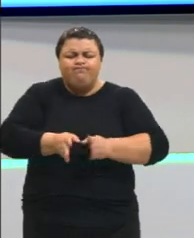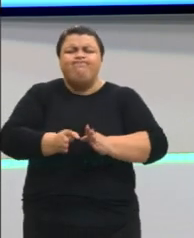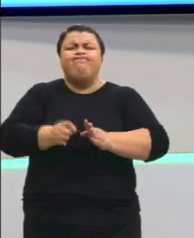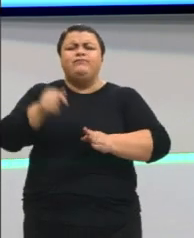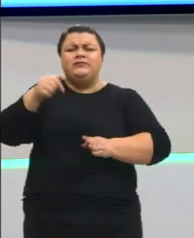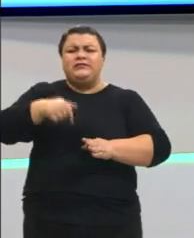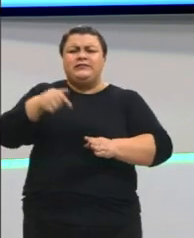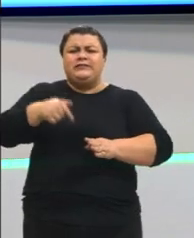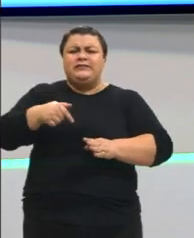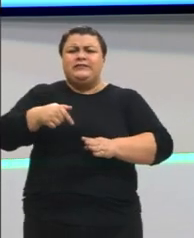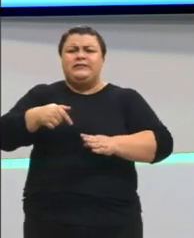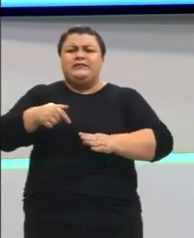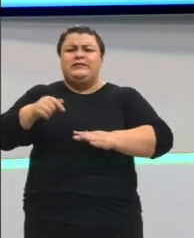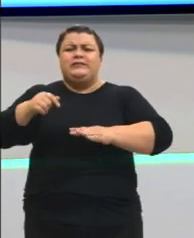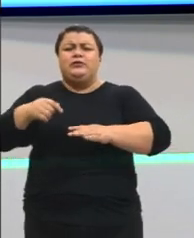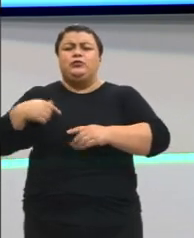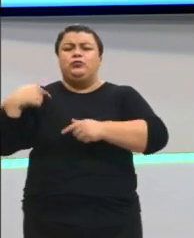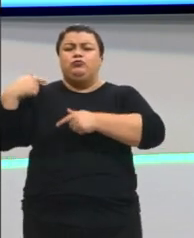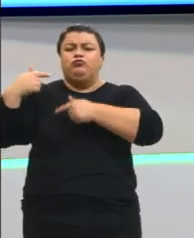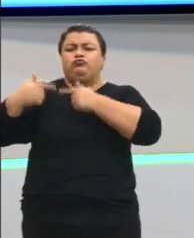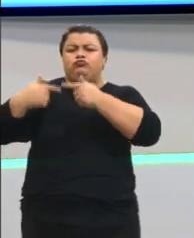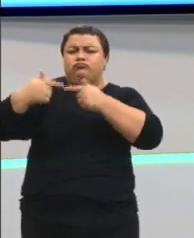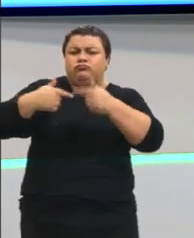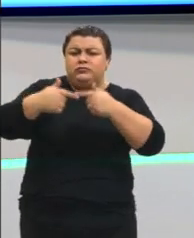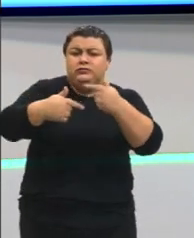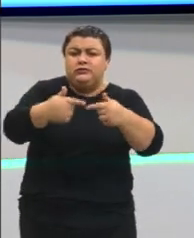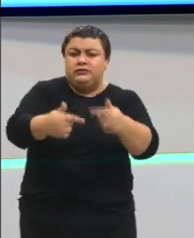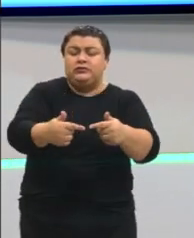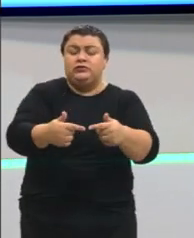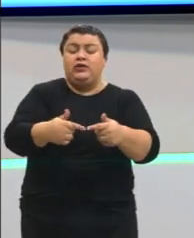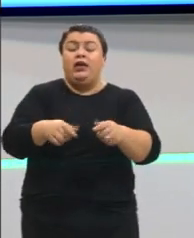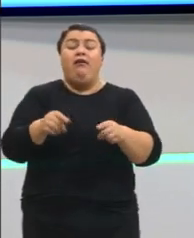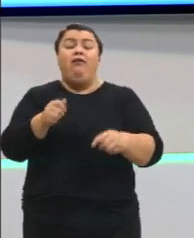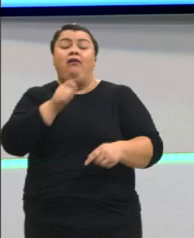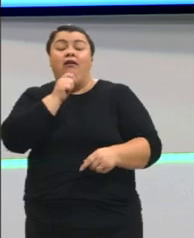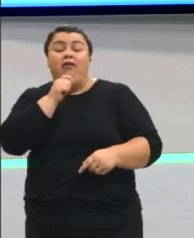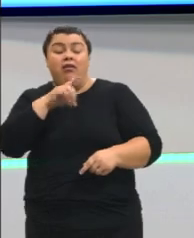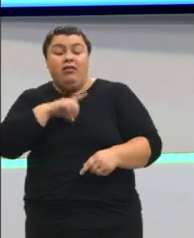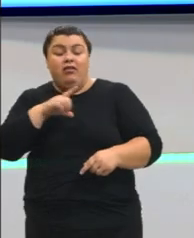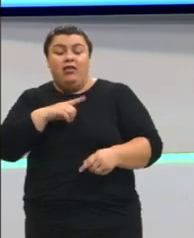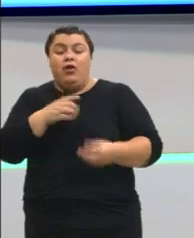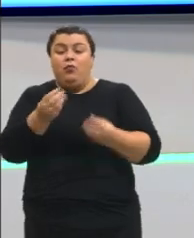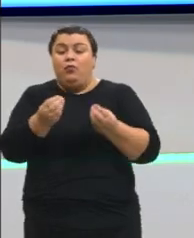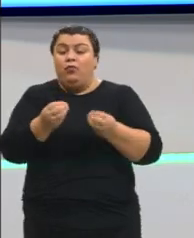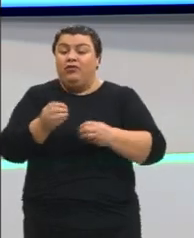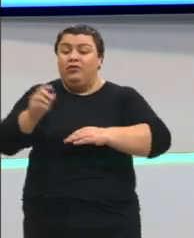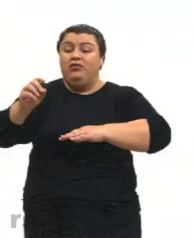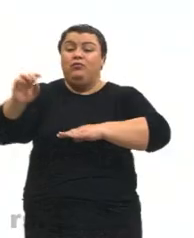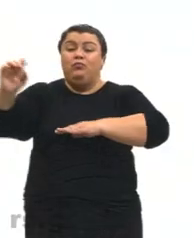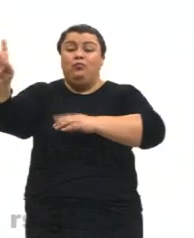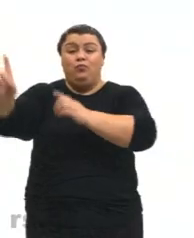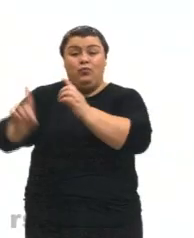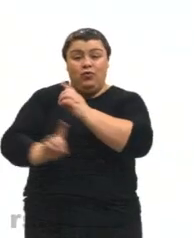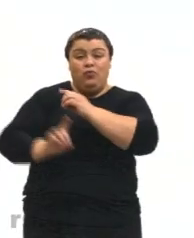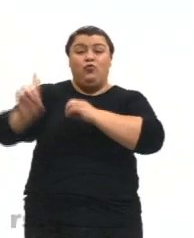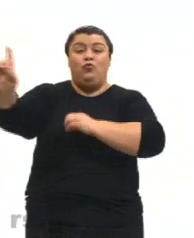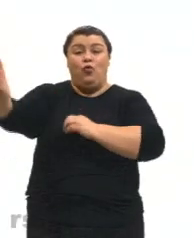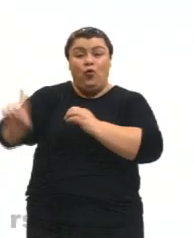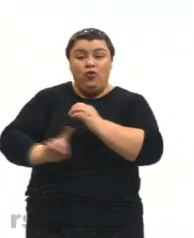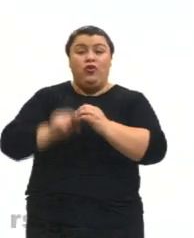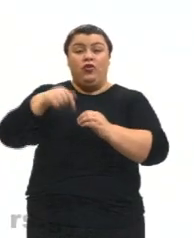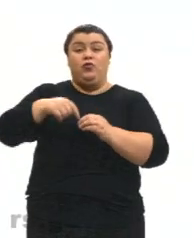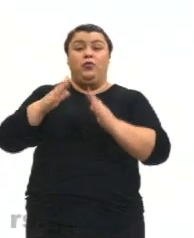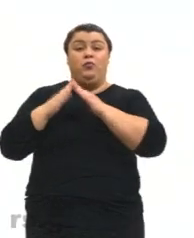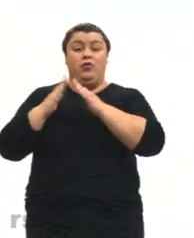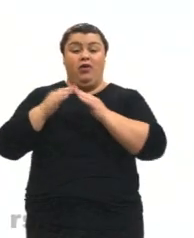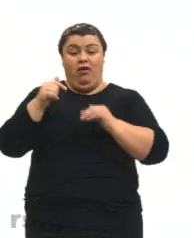país formado por muitos descendentes e ainda né bastante gente chegando para morar aqui ó e aqui sobre a